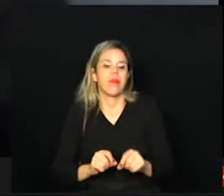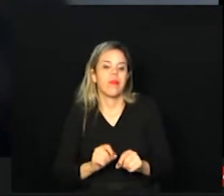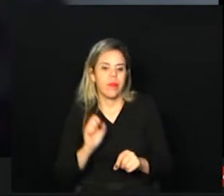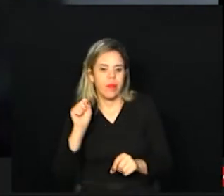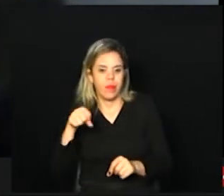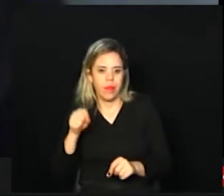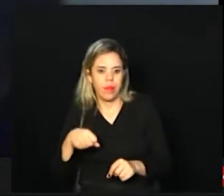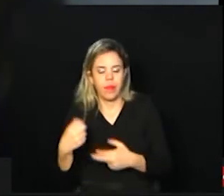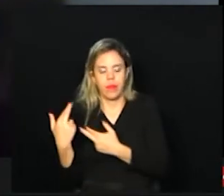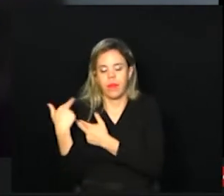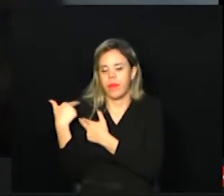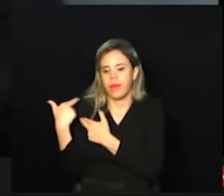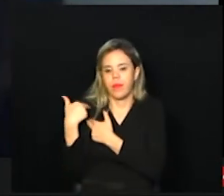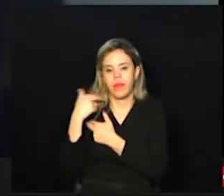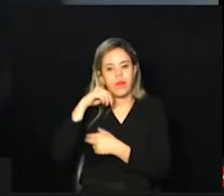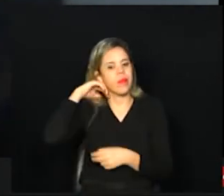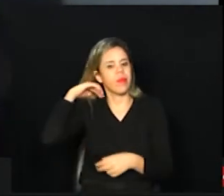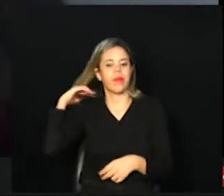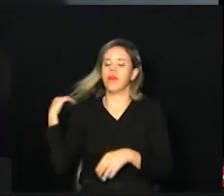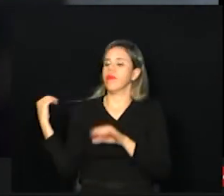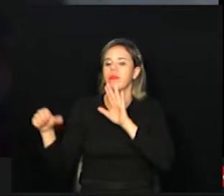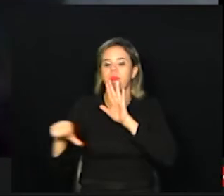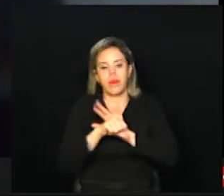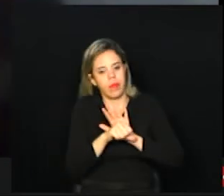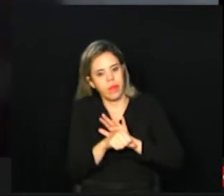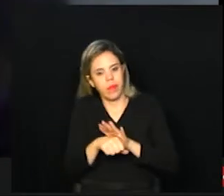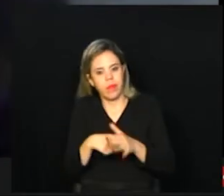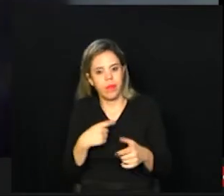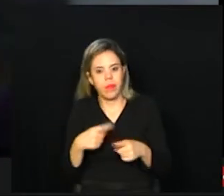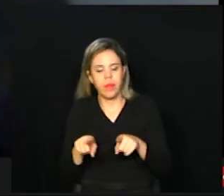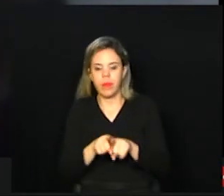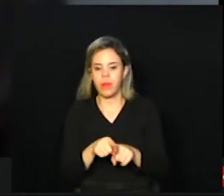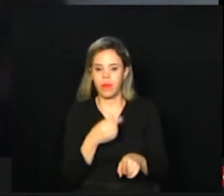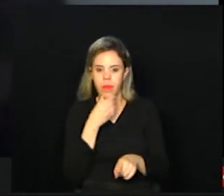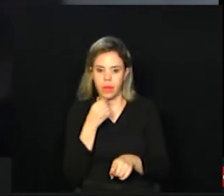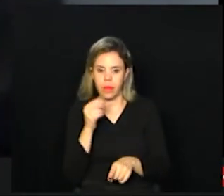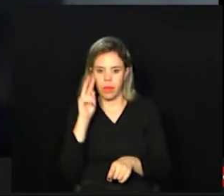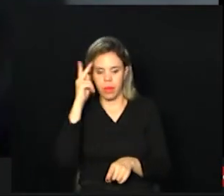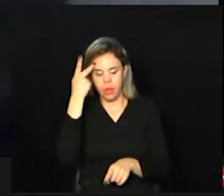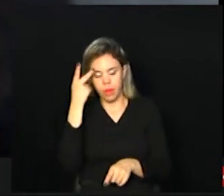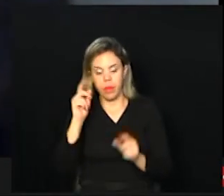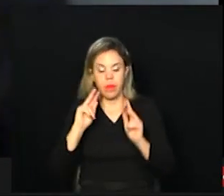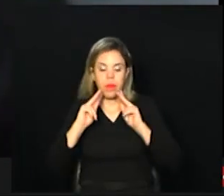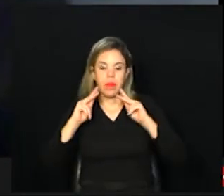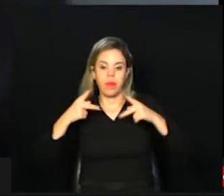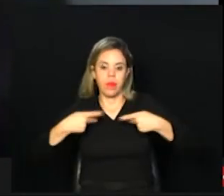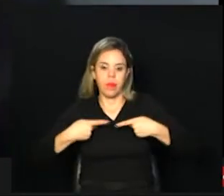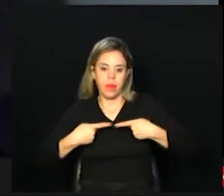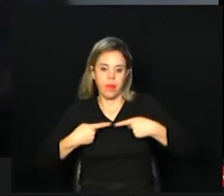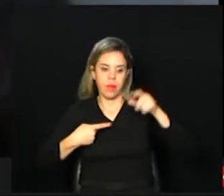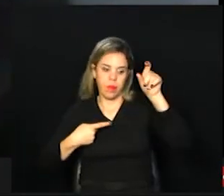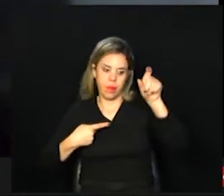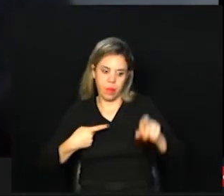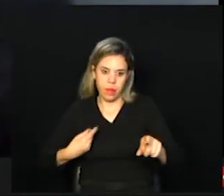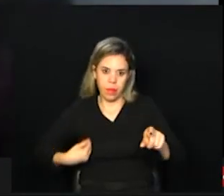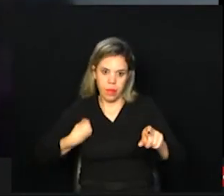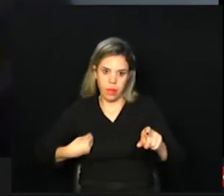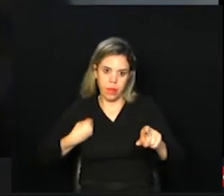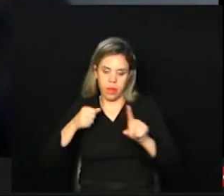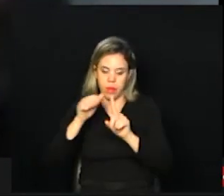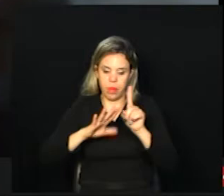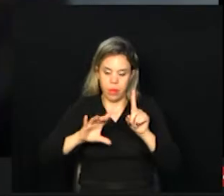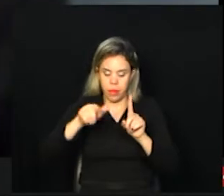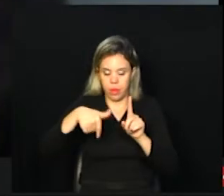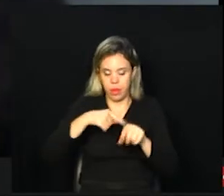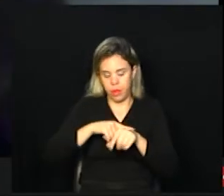ser responsabilizados pelos crimes cometidos, mas eles precisam também ser olhados como seres humanos e pessoas que vão estar em sociedade daqui a